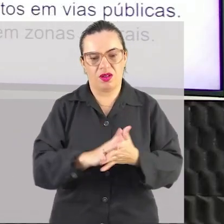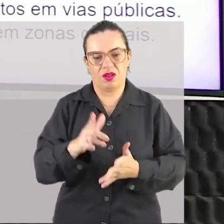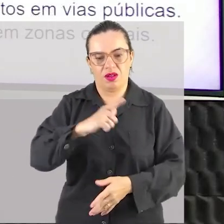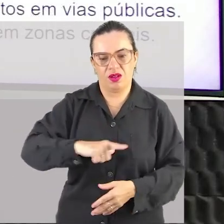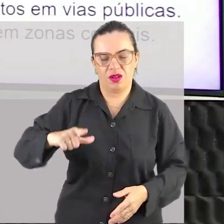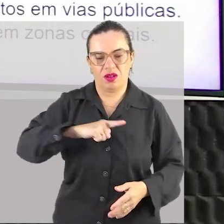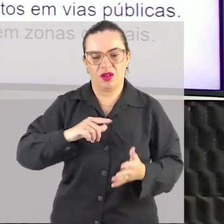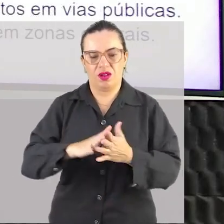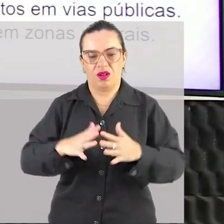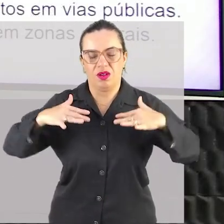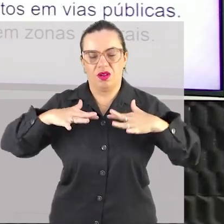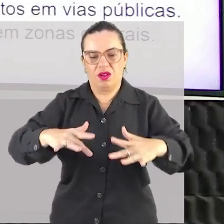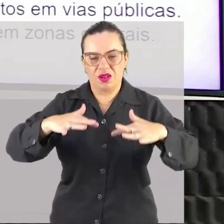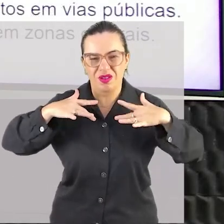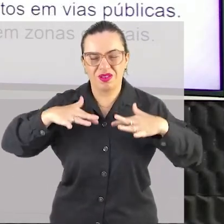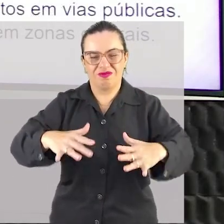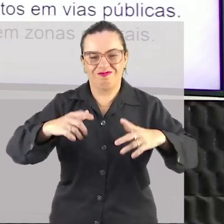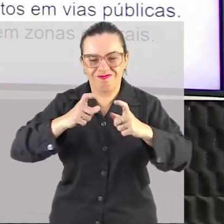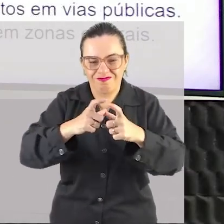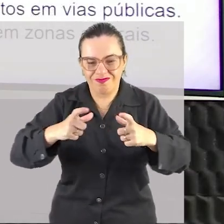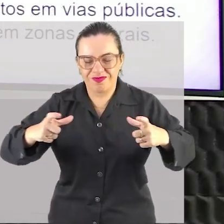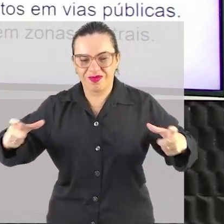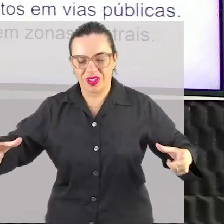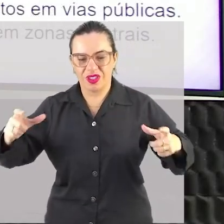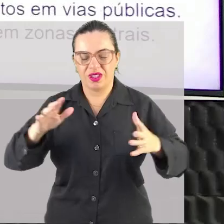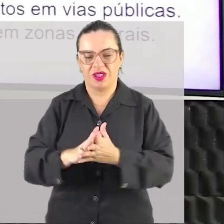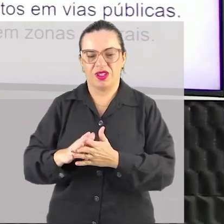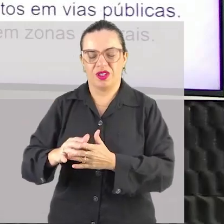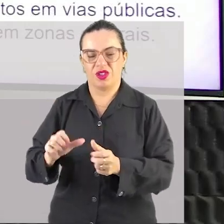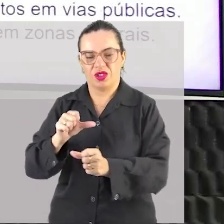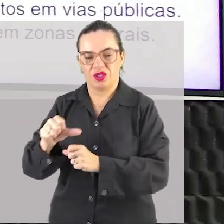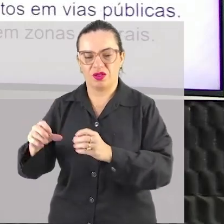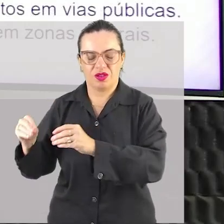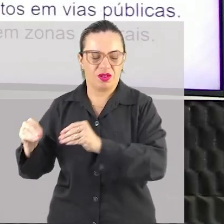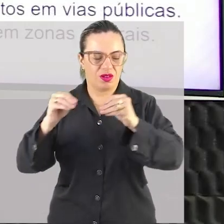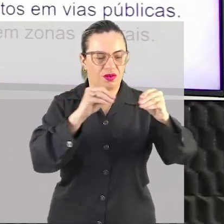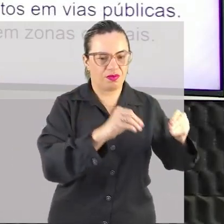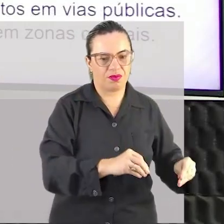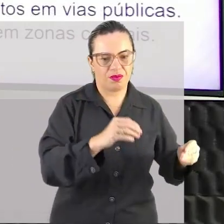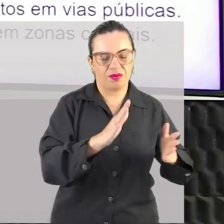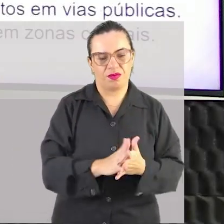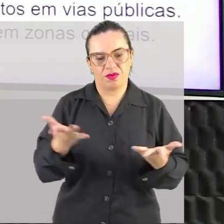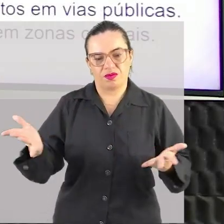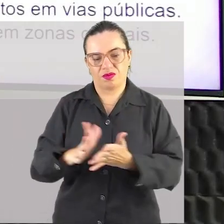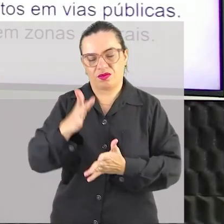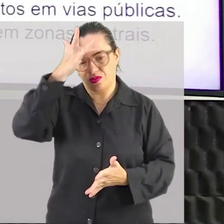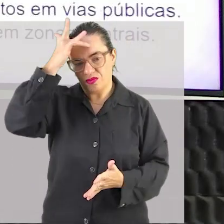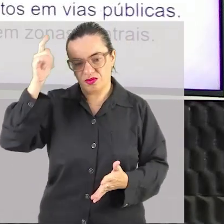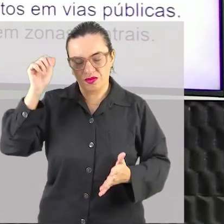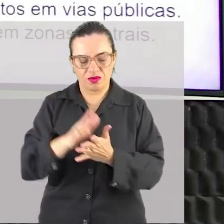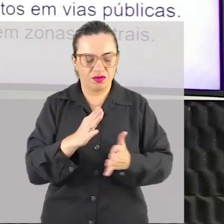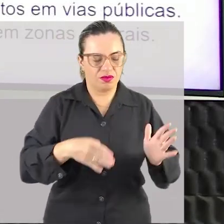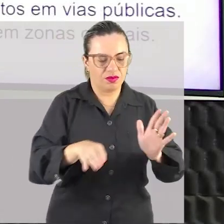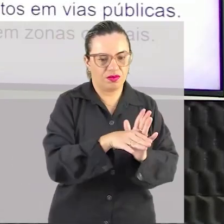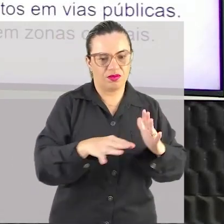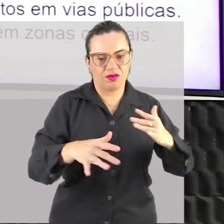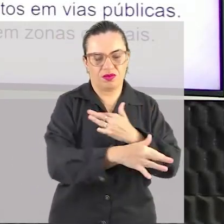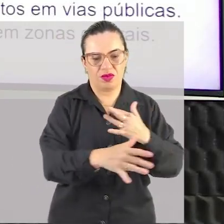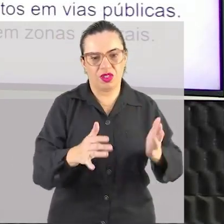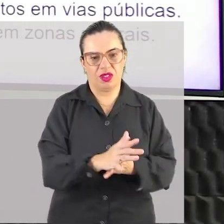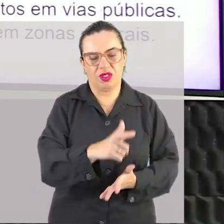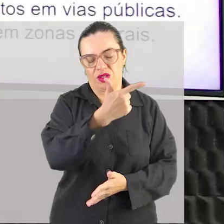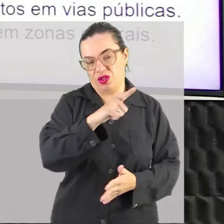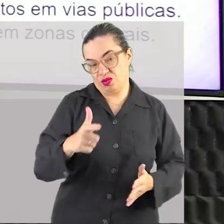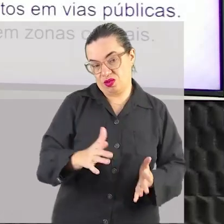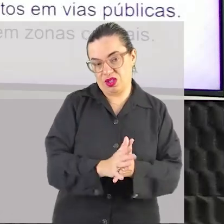que eu tenho um movimento extremamente intenso de êxodo rural só que quando essas pessoas do campo chegam nas grandes cidades elas não têm